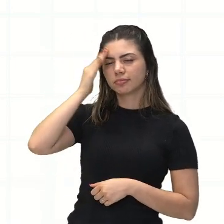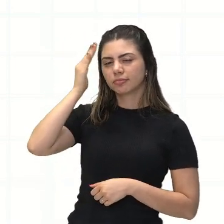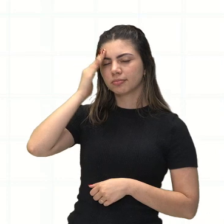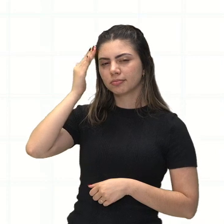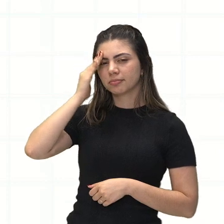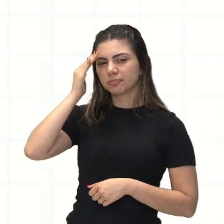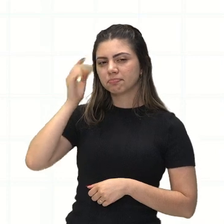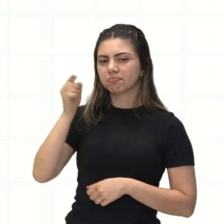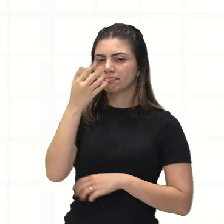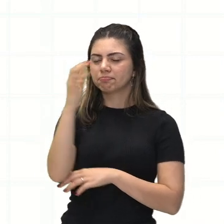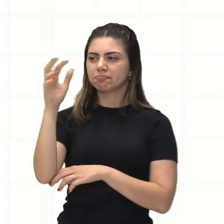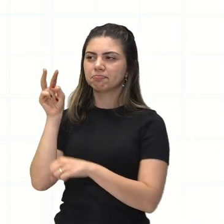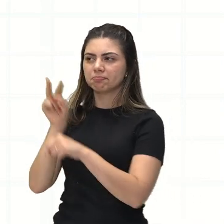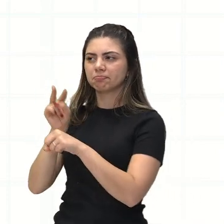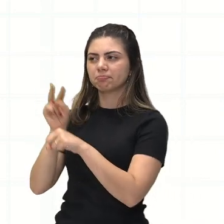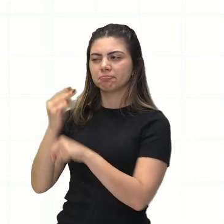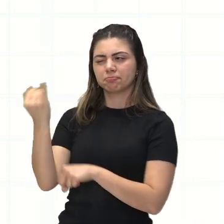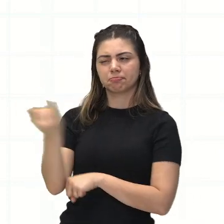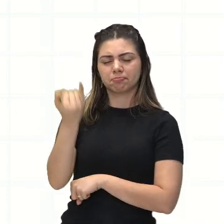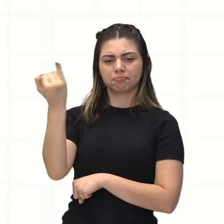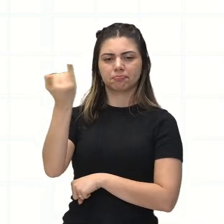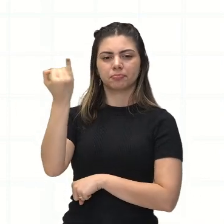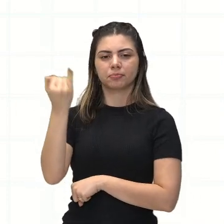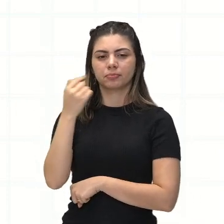ambiental. Novamente, eles estavam